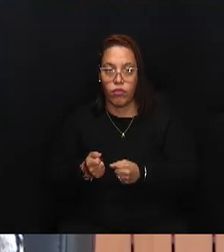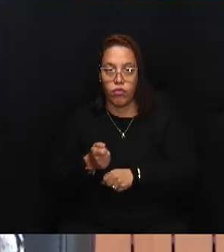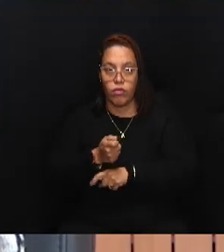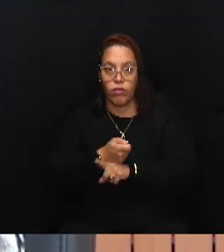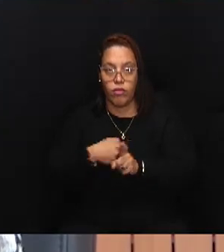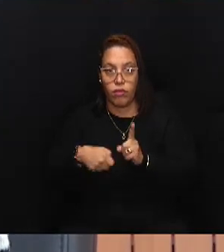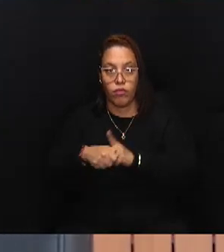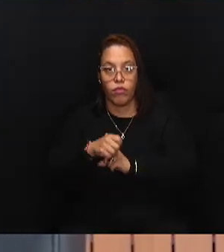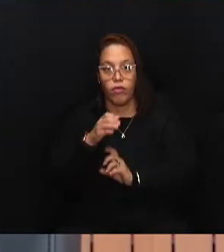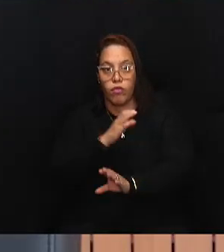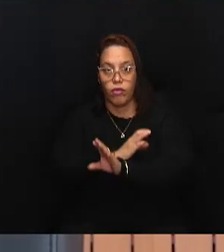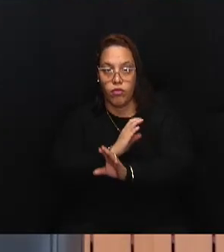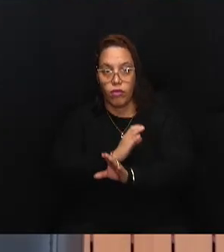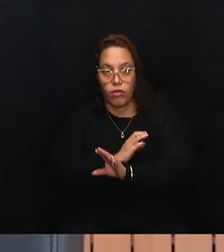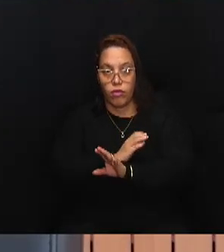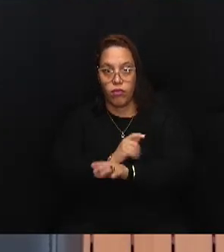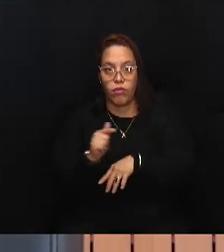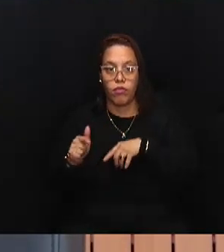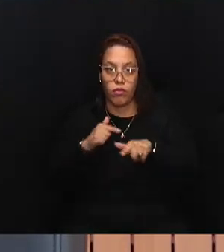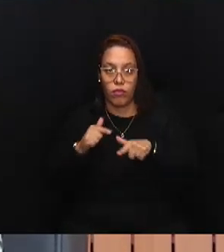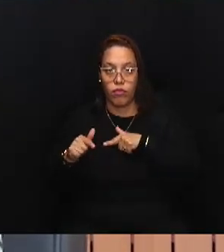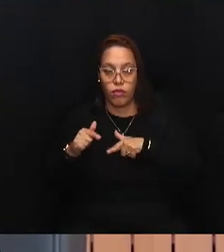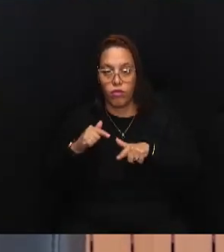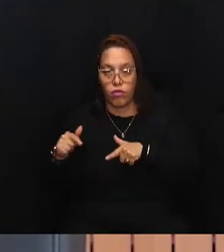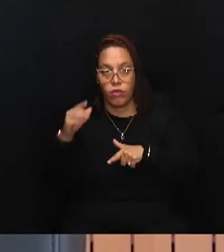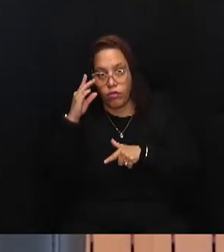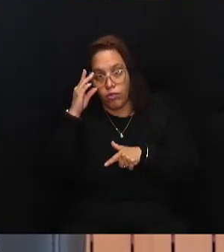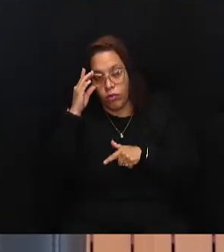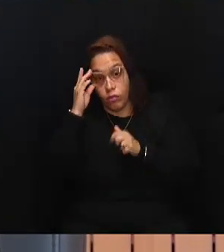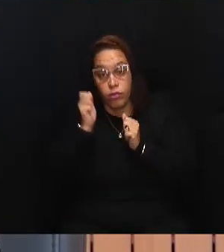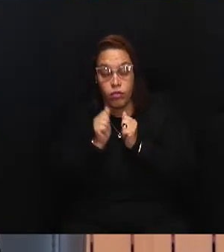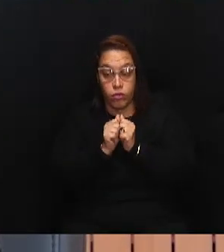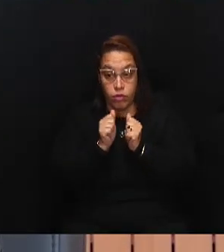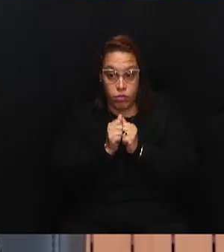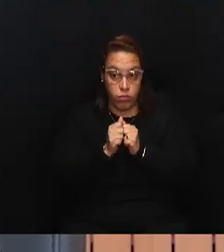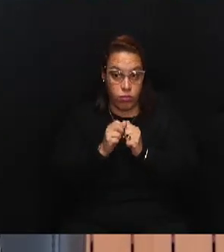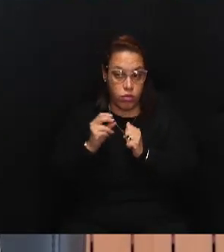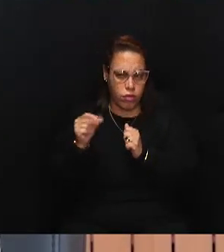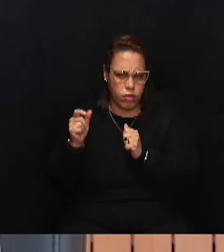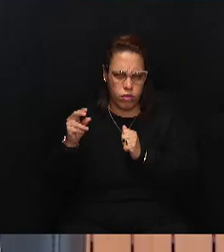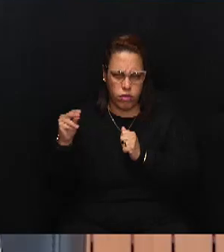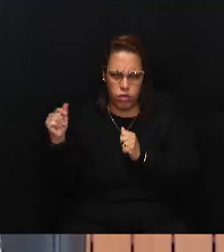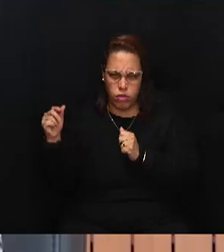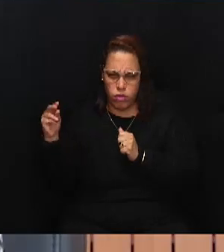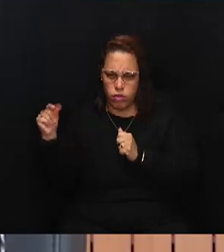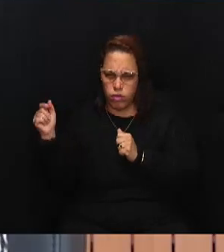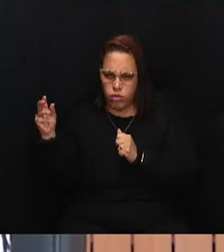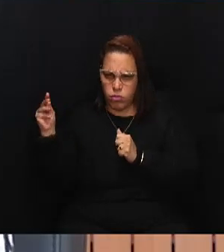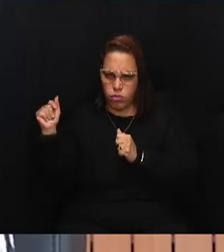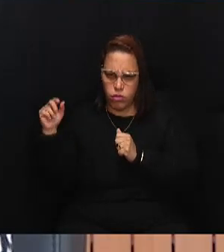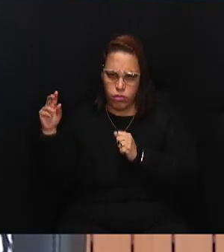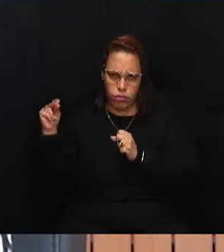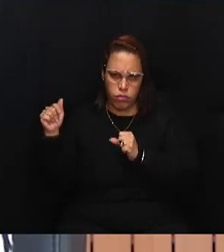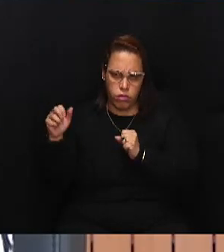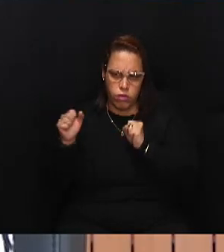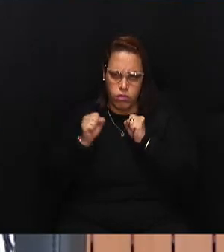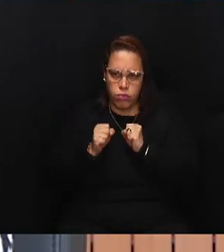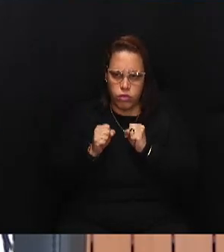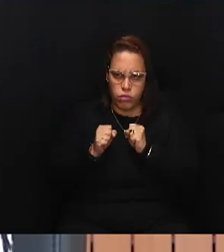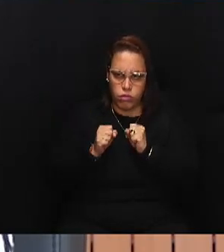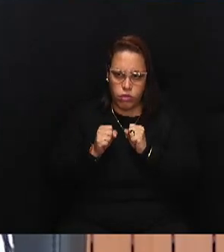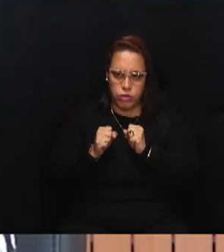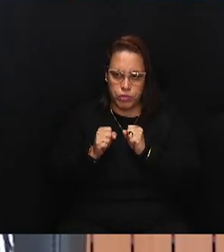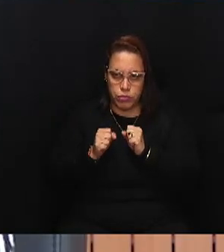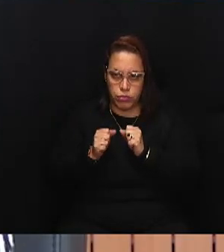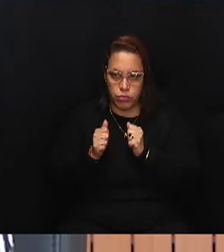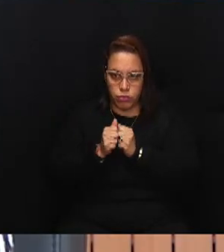civil. Mas a gente tem feito um trabalho conjunto há muitos anos para que nós possamos estar nesse estágio